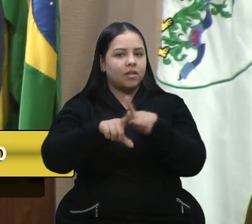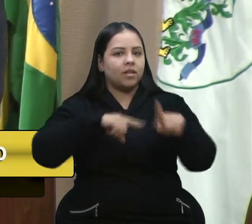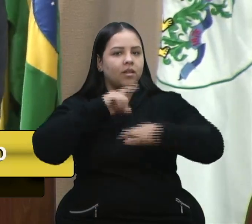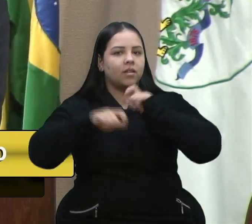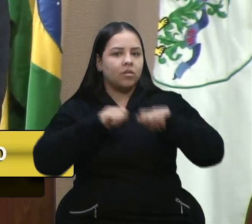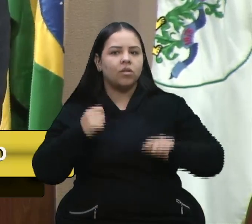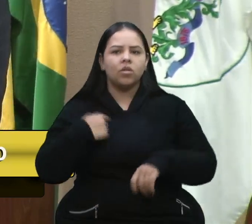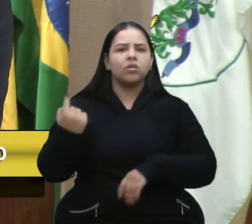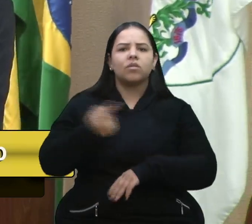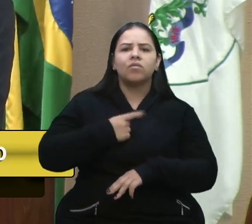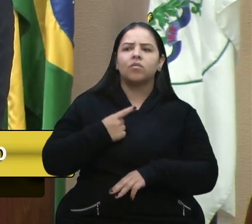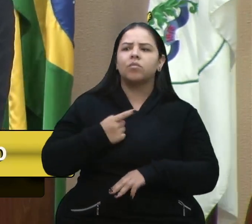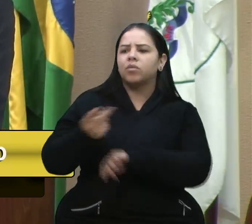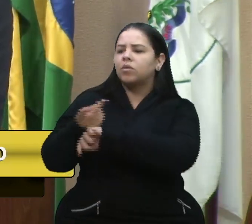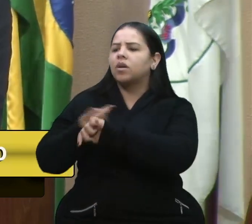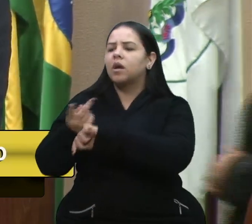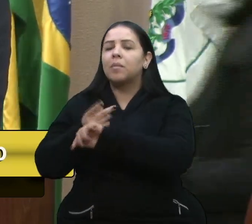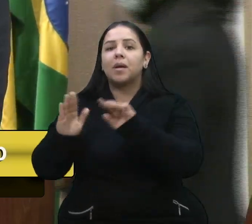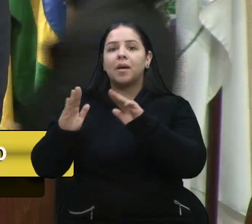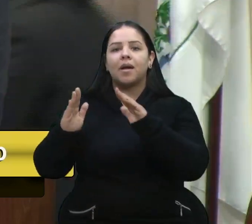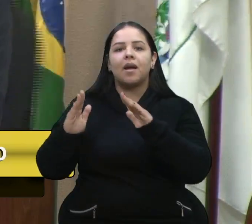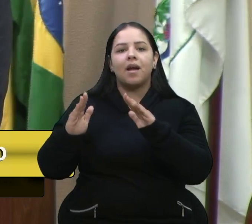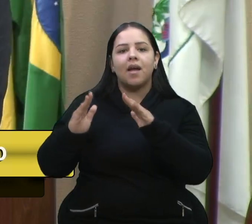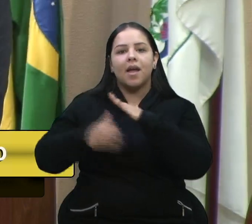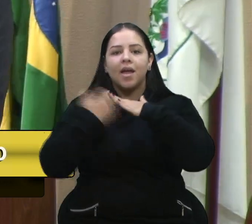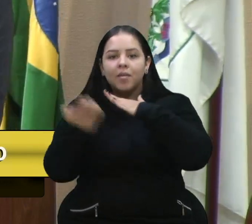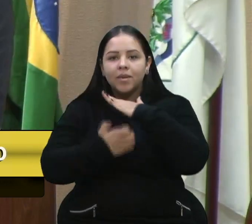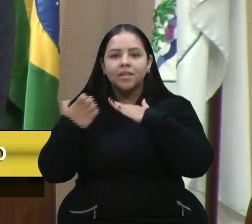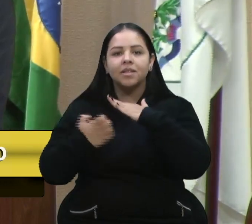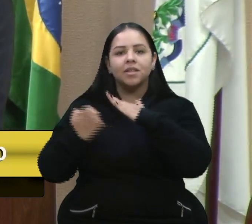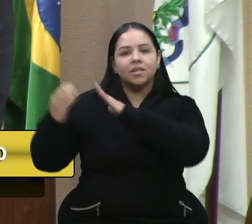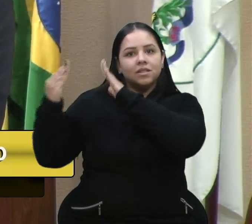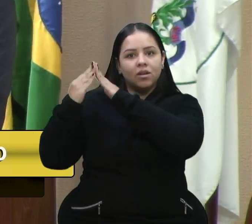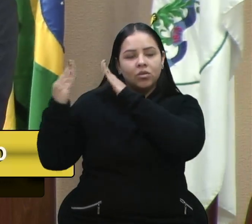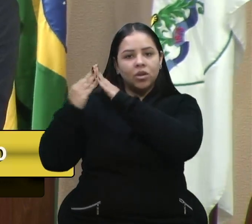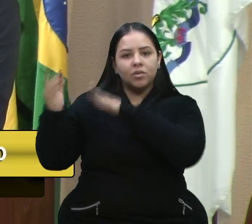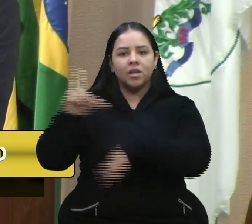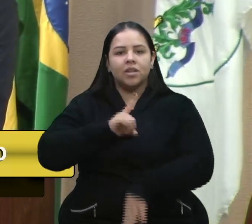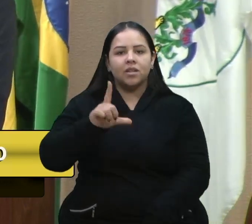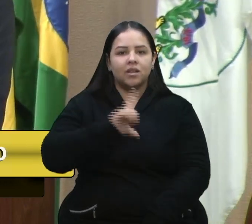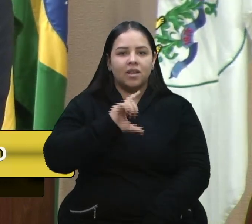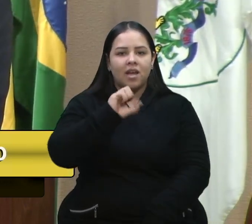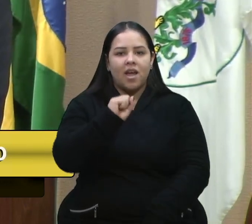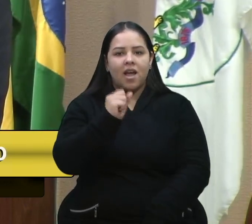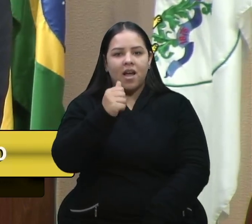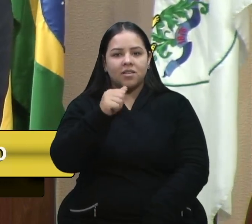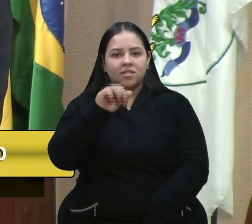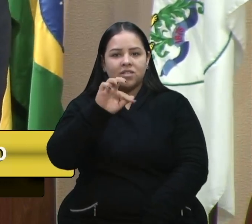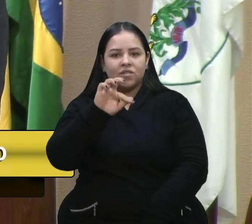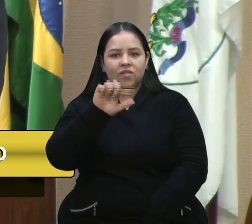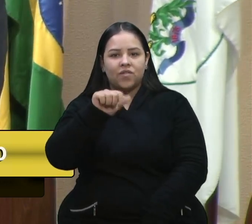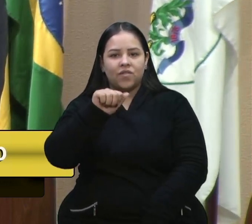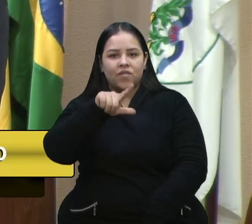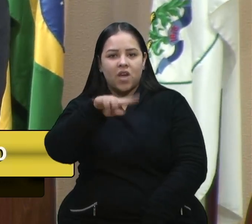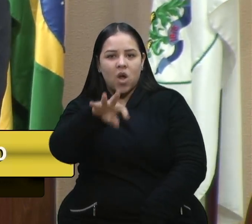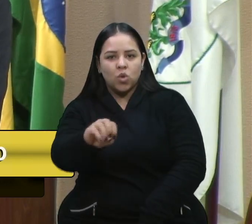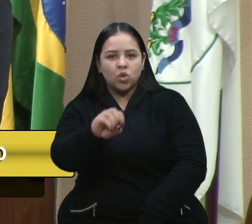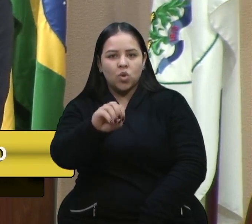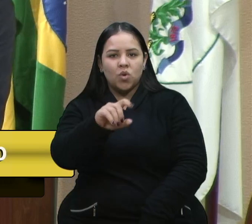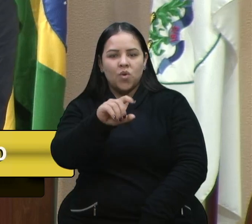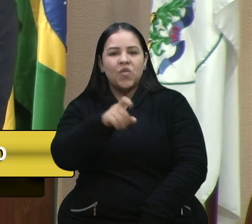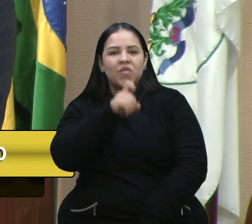Fomos atrás de uma empresa de São Leopoldo que fornece um asfalto frio, uma tecnologia nova que pode ser implementada de